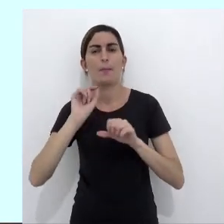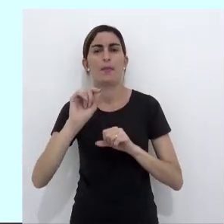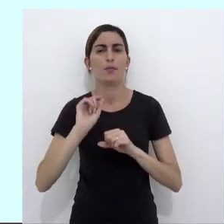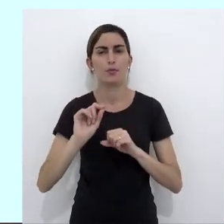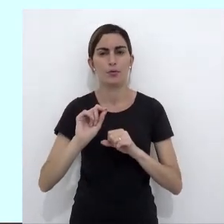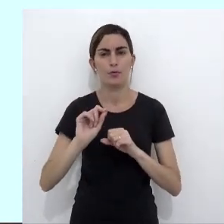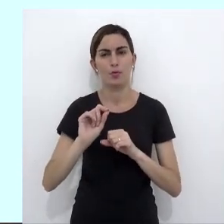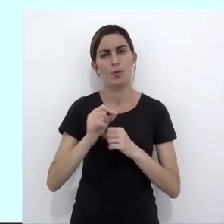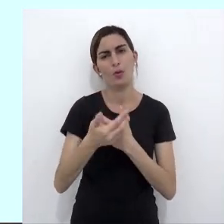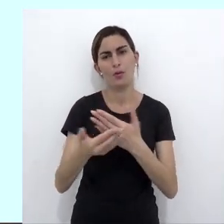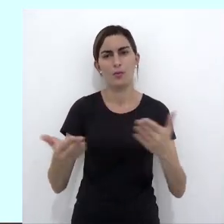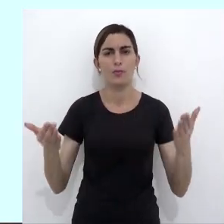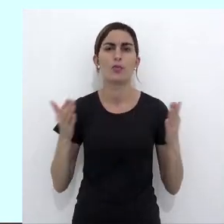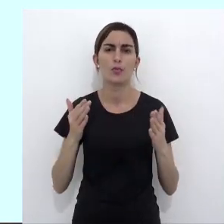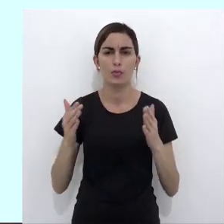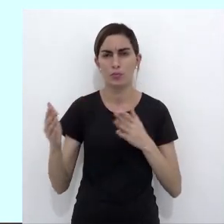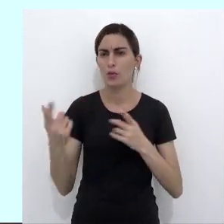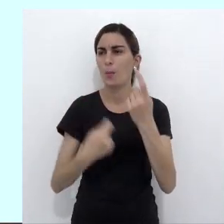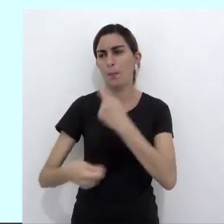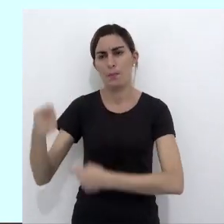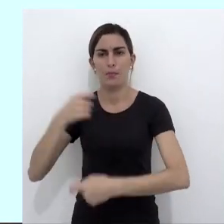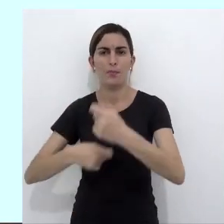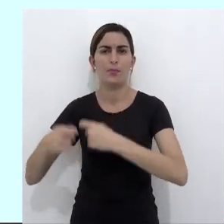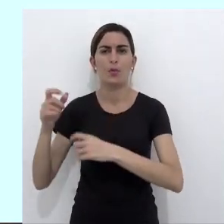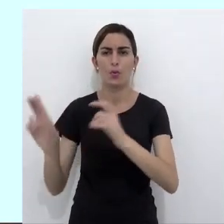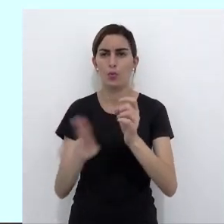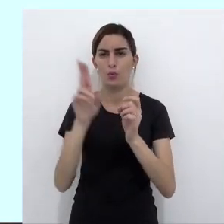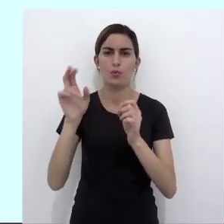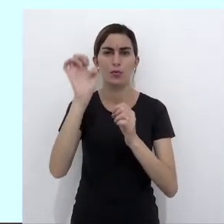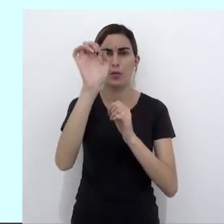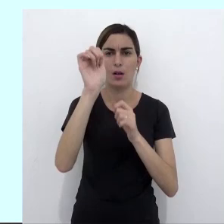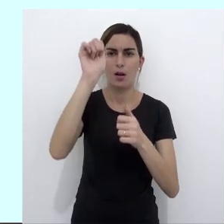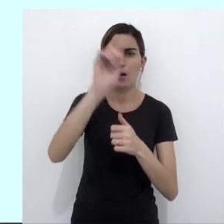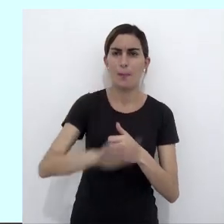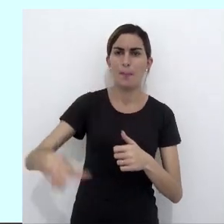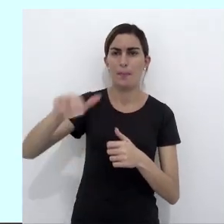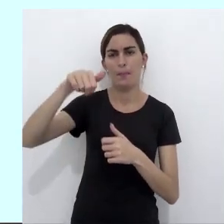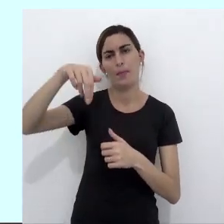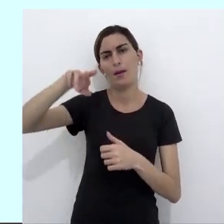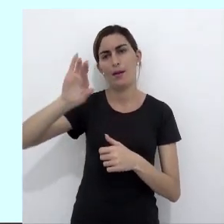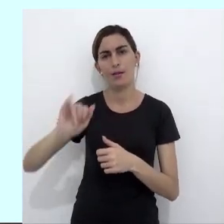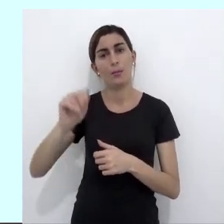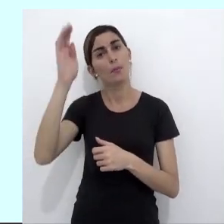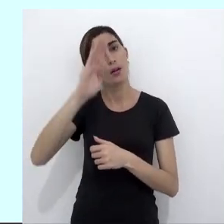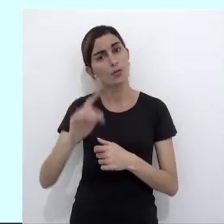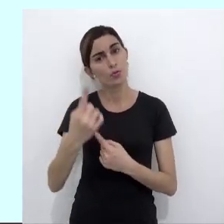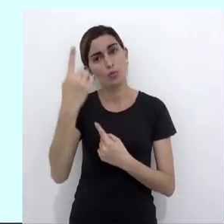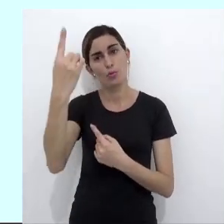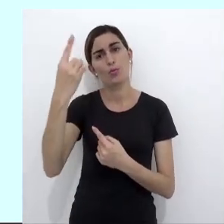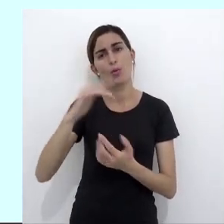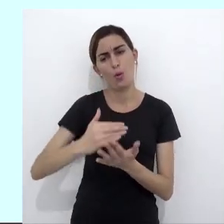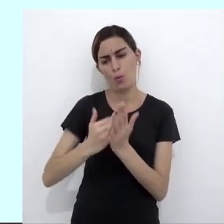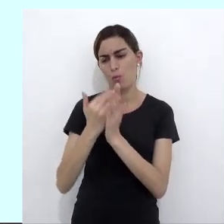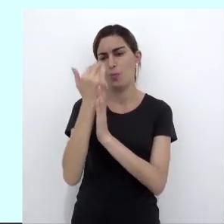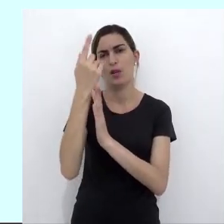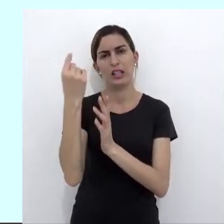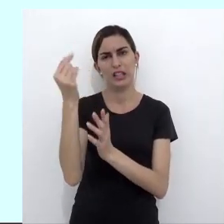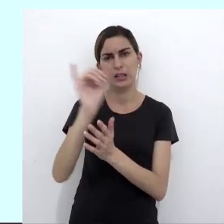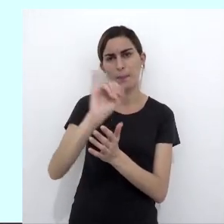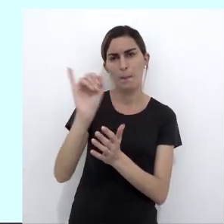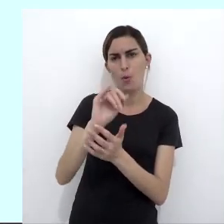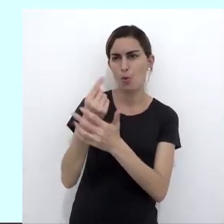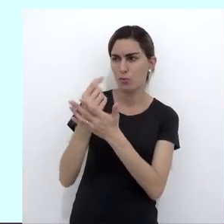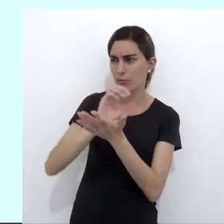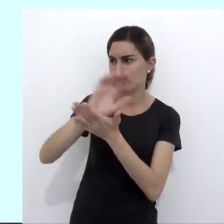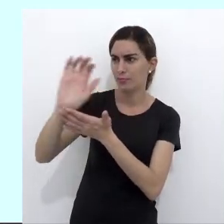certo, dos mercados consumidores que investiam na América. E o Brasil era um deles. Então, esse aumento de tarifas para